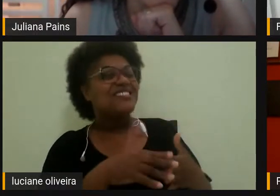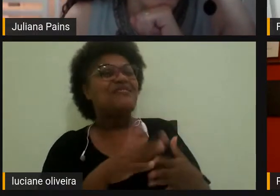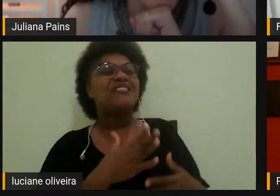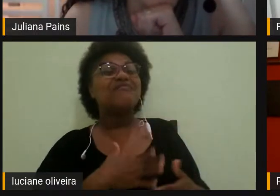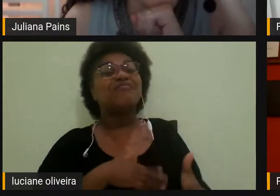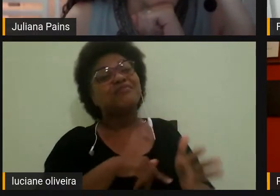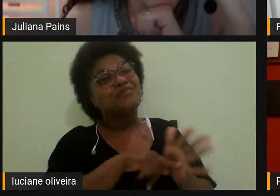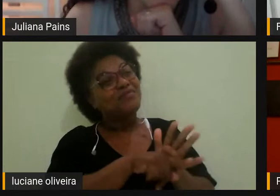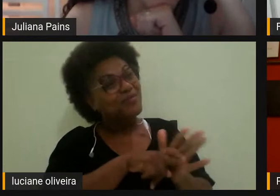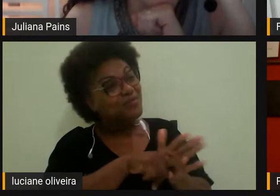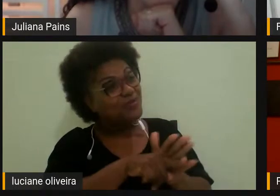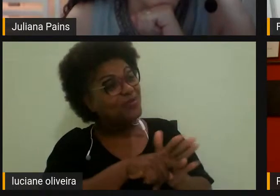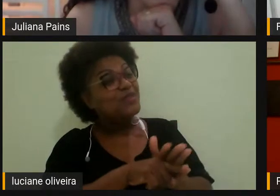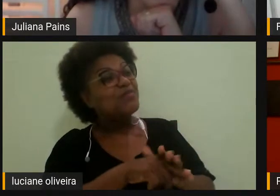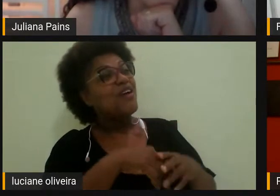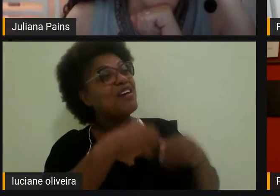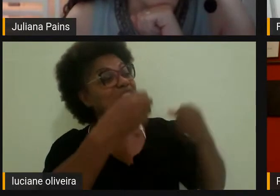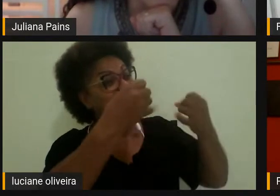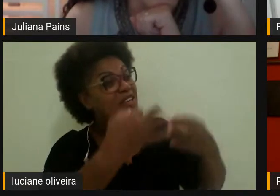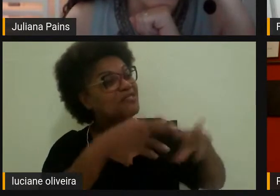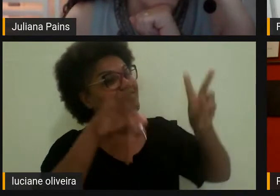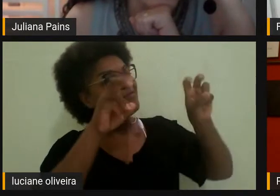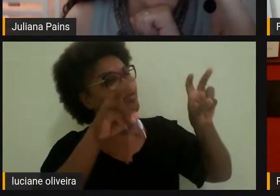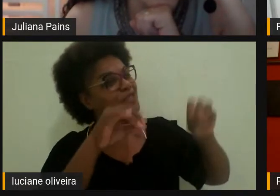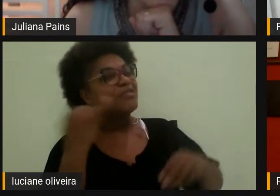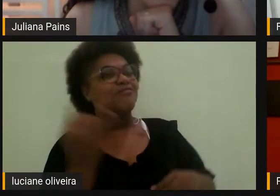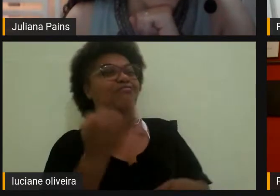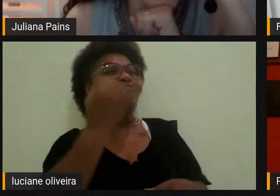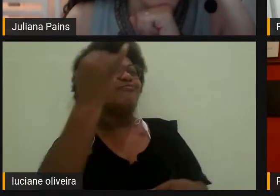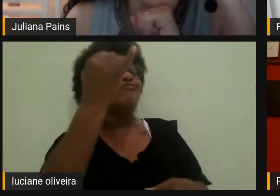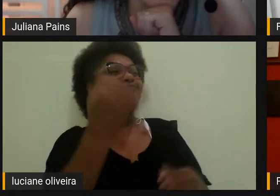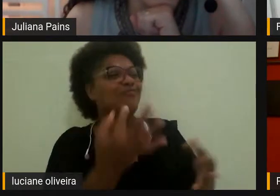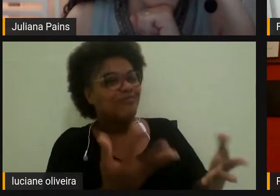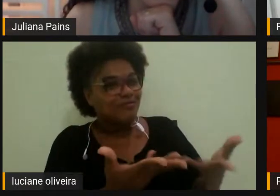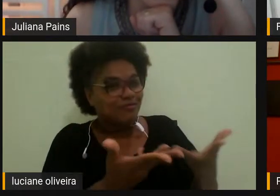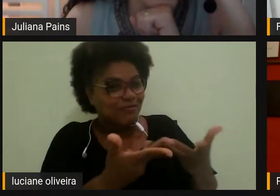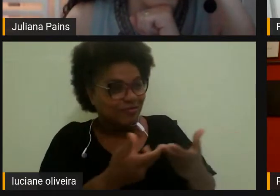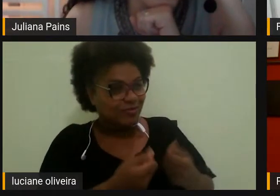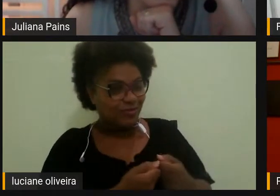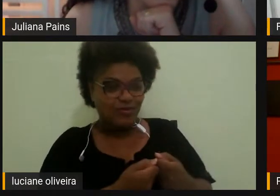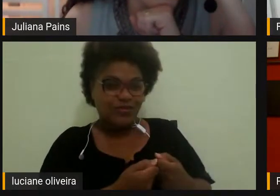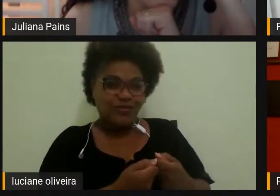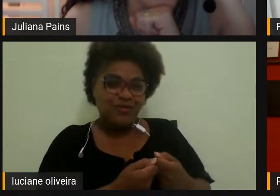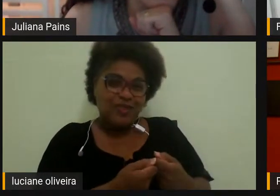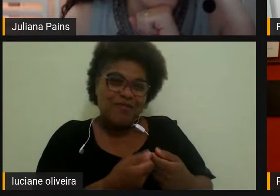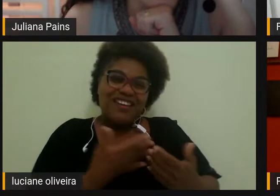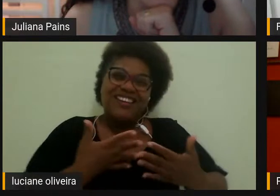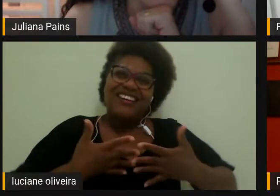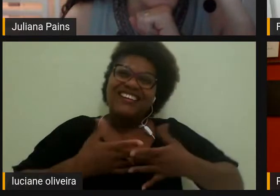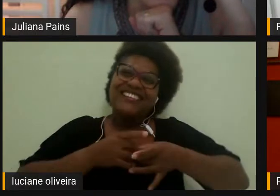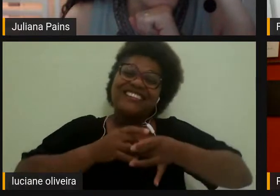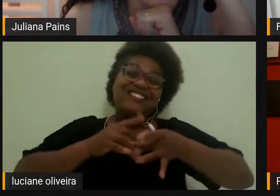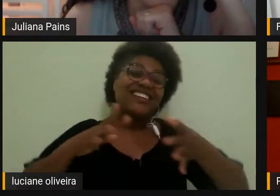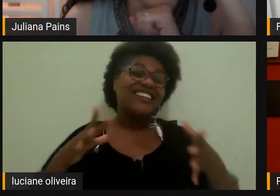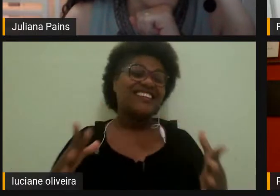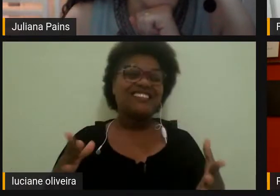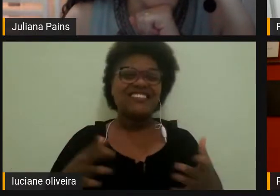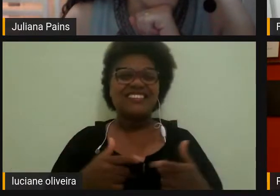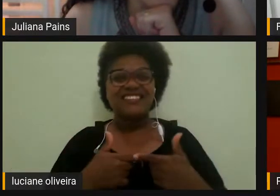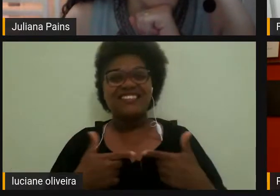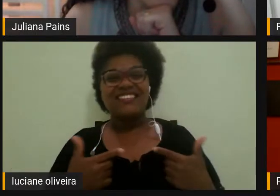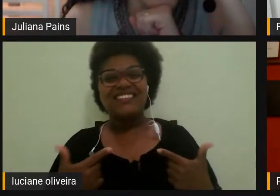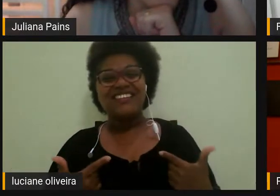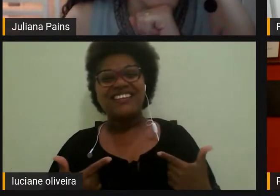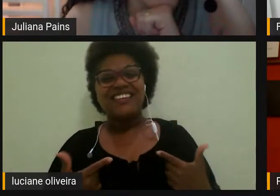importante é agradeço pelo acolhimento e pela descansar descontração é que